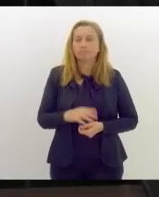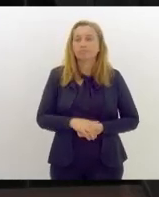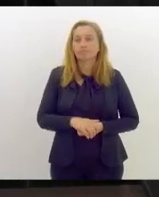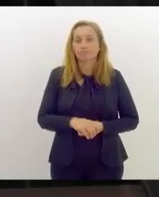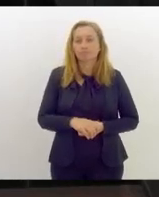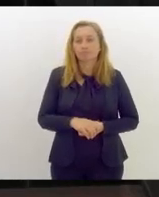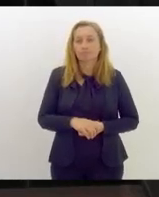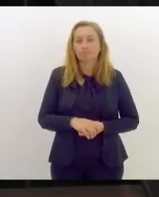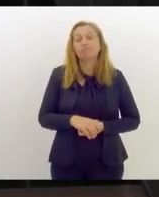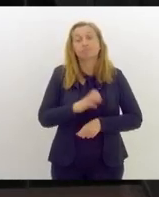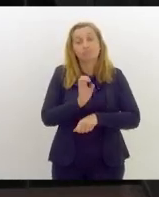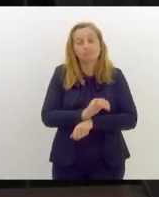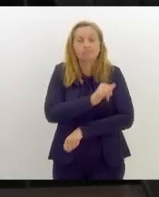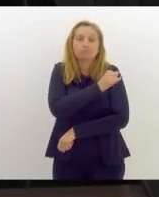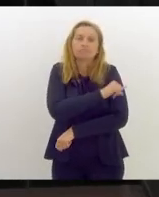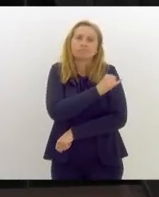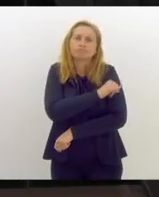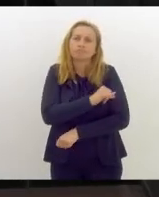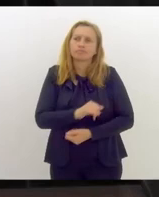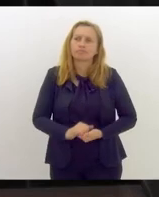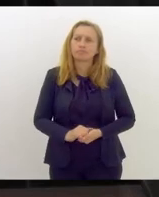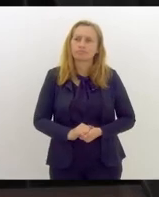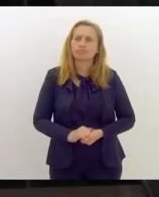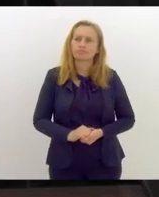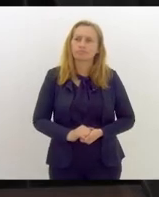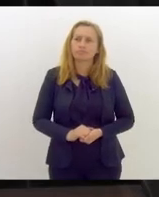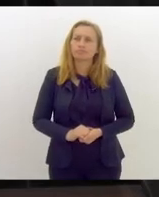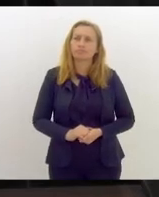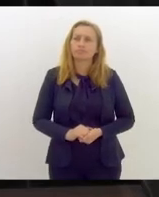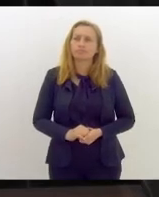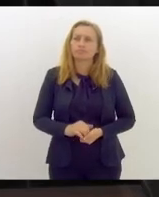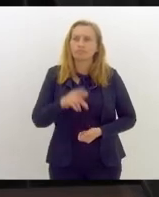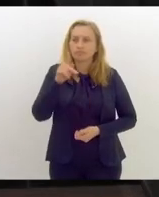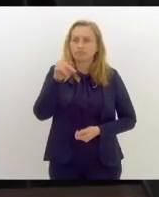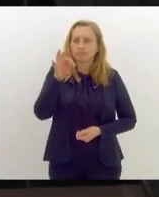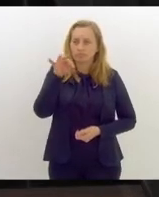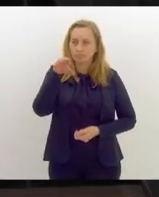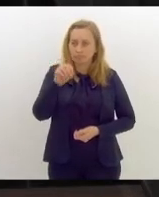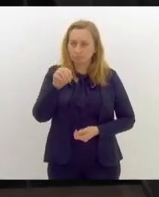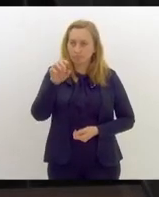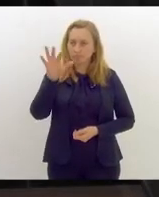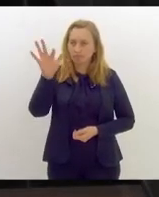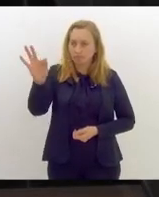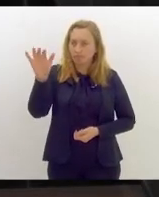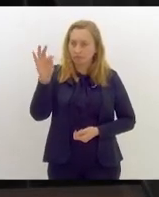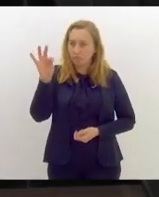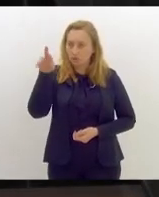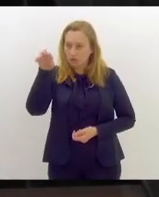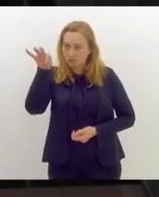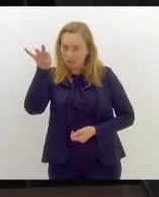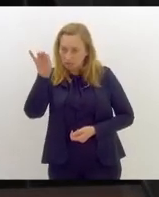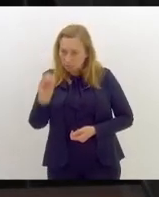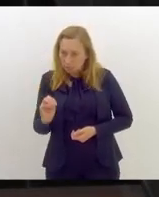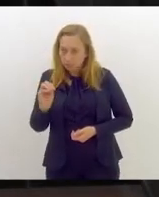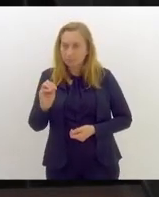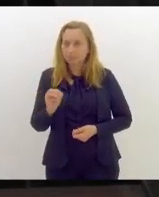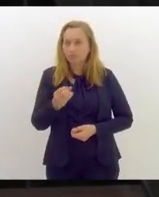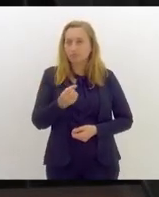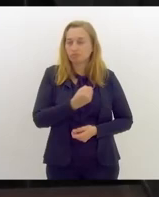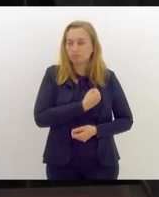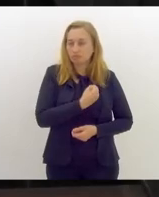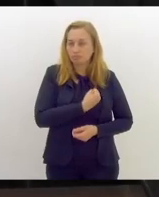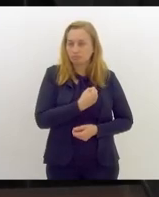no estado do Rio de Janeiro em ponto facultativo então o volume de pessoas que ali transitava